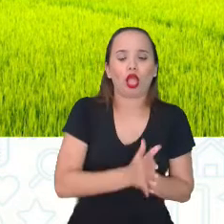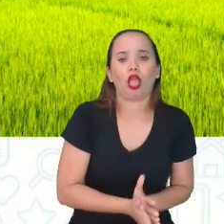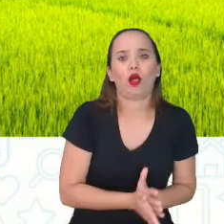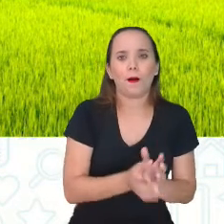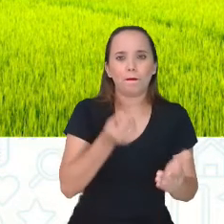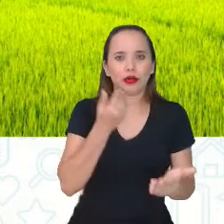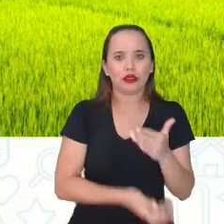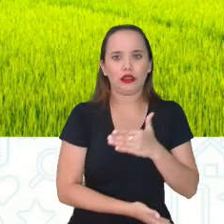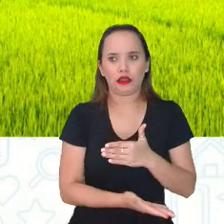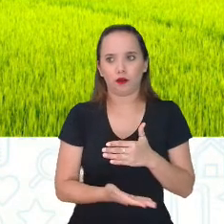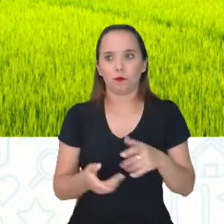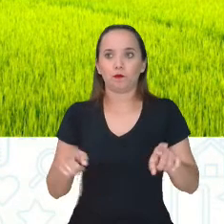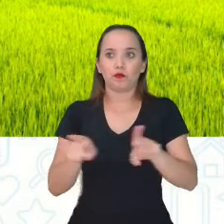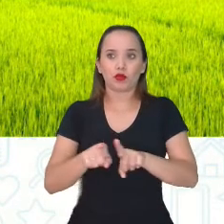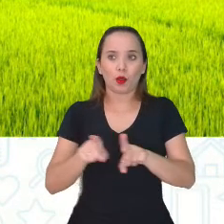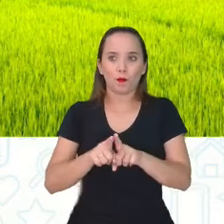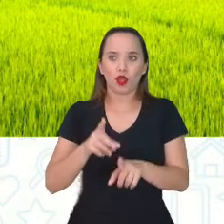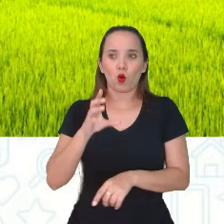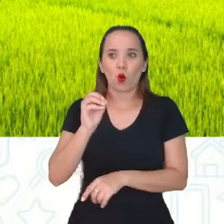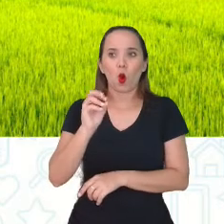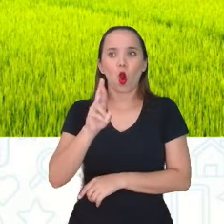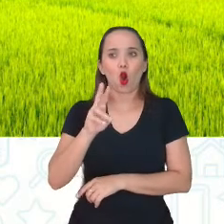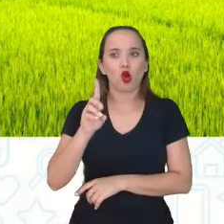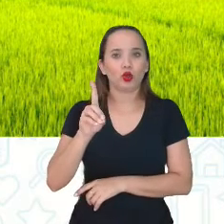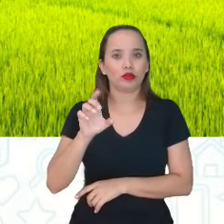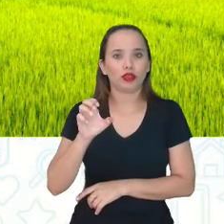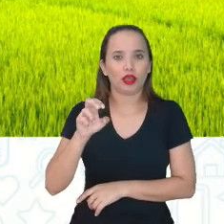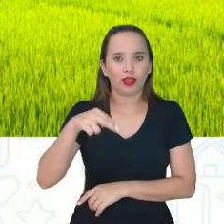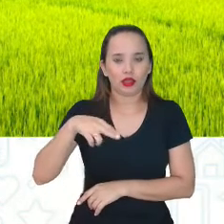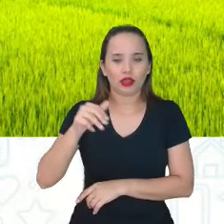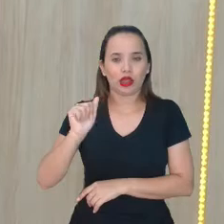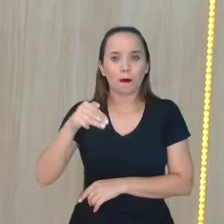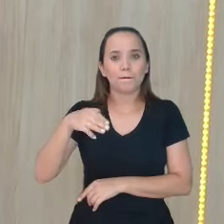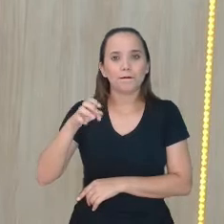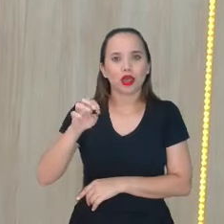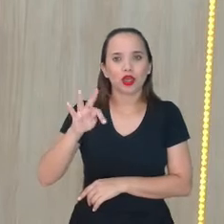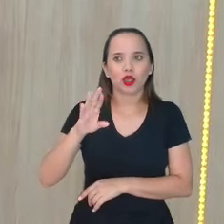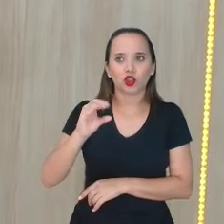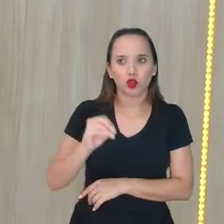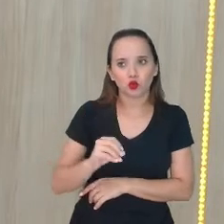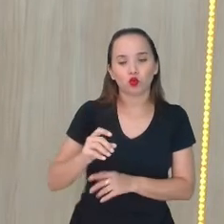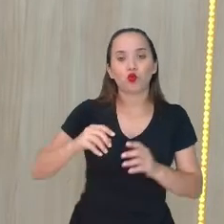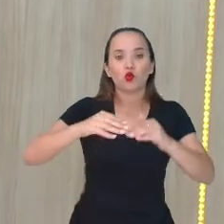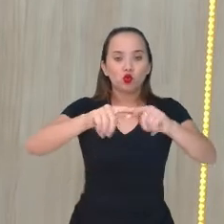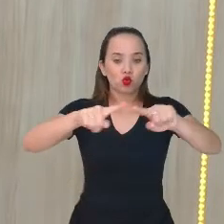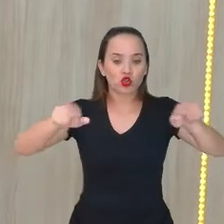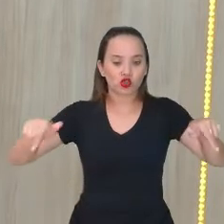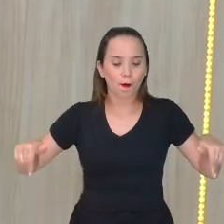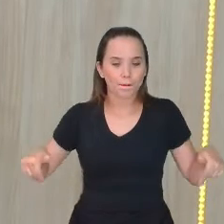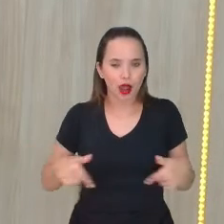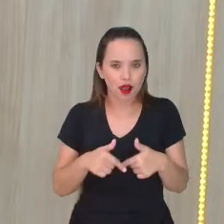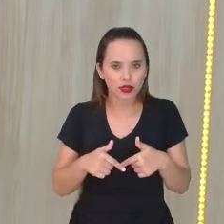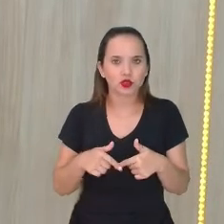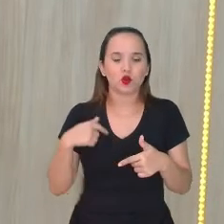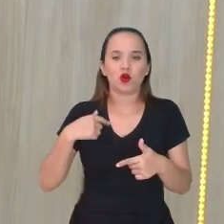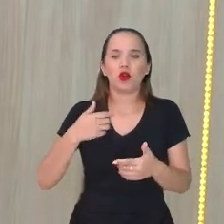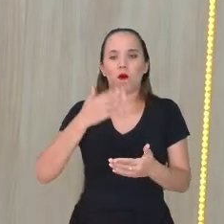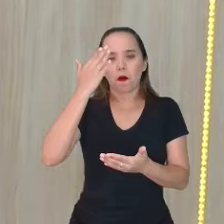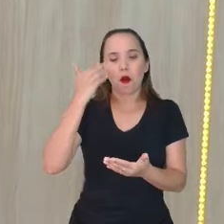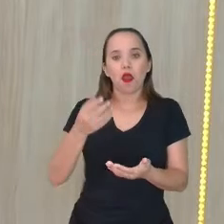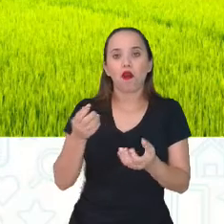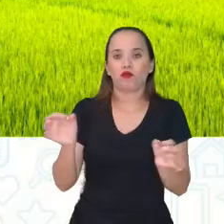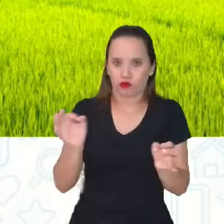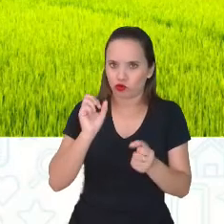O ordenamento do território. Olha, eu gosto de dar spoiler, viu? Acabei de falar aí da questão da concentração fundiária. Então,